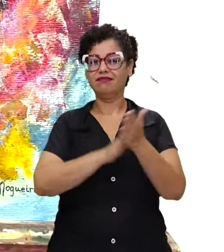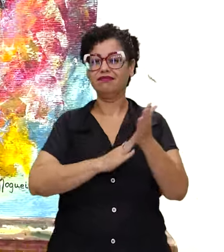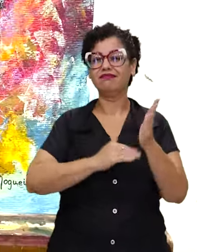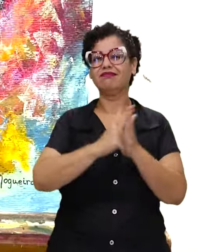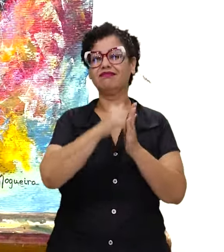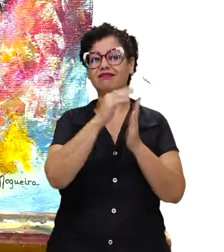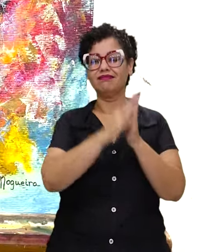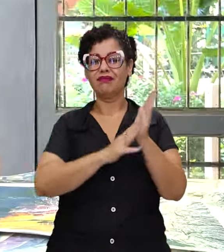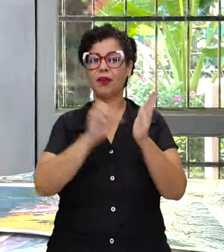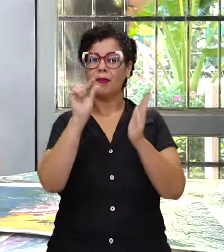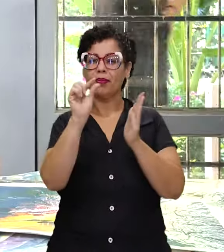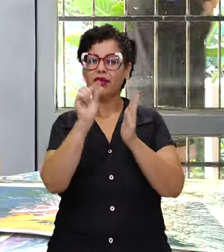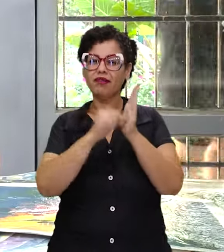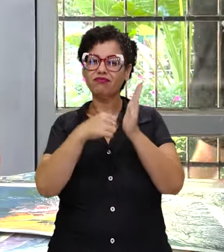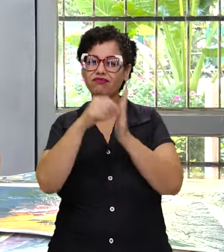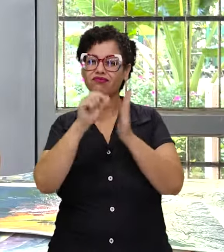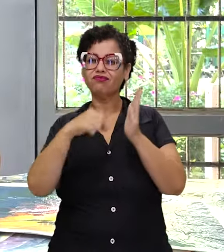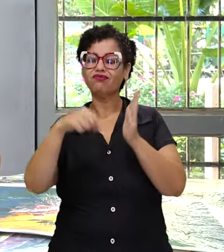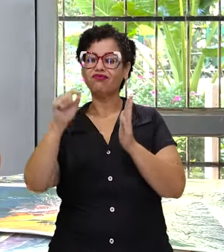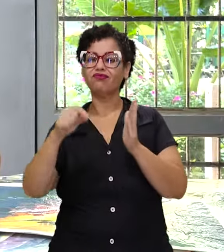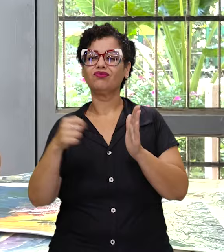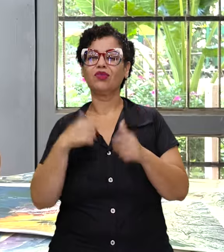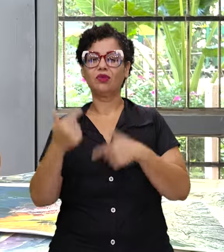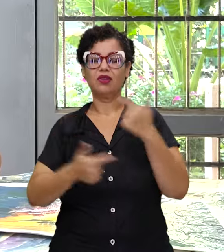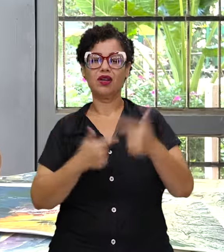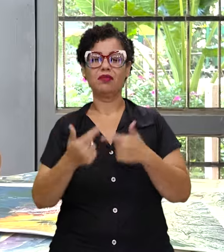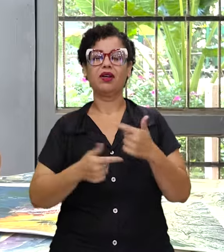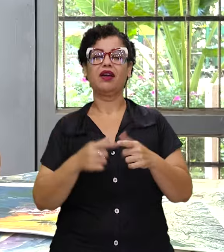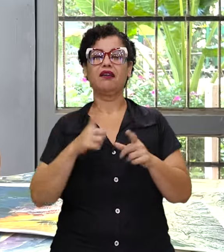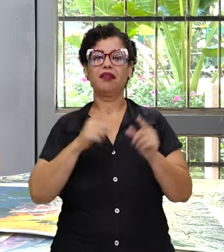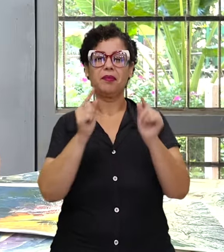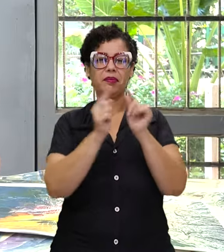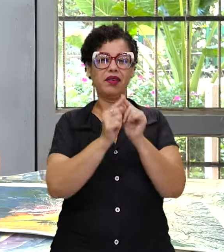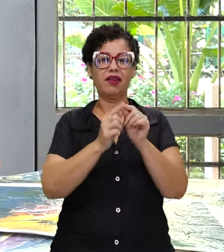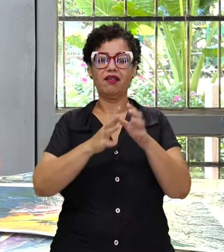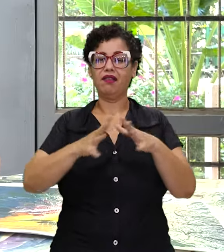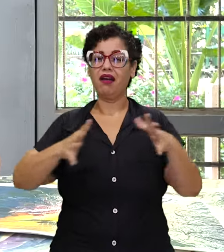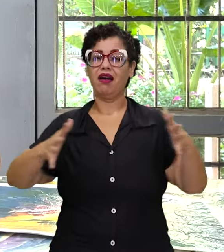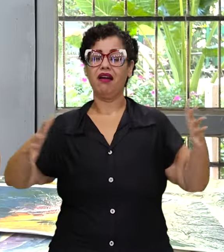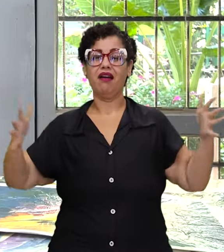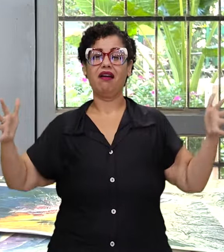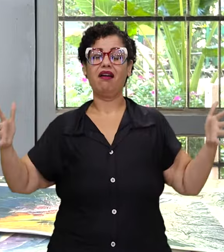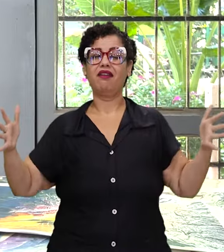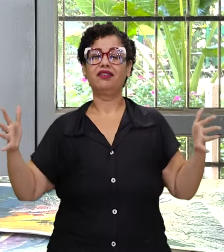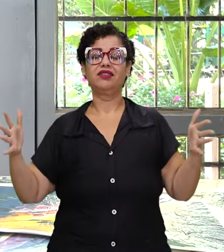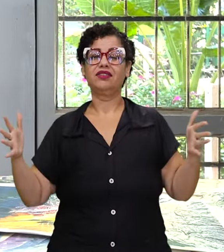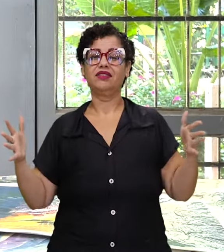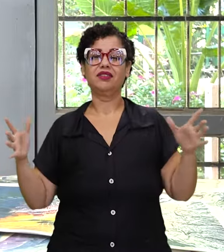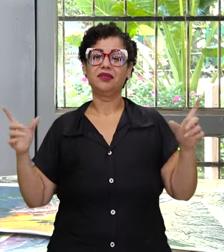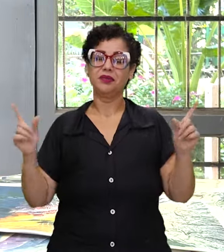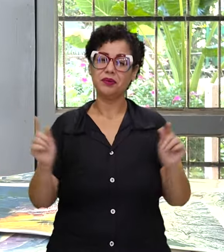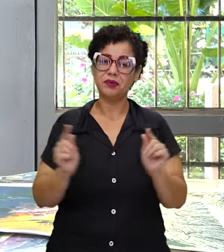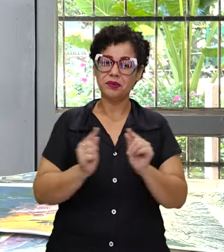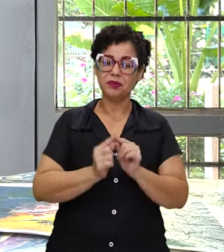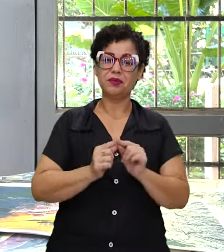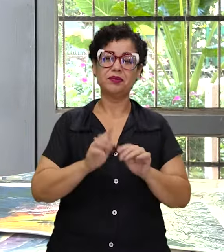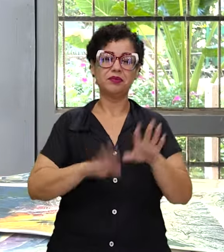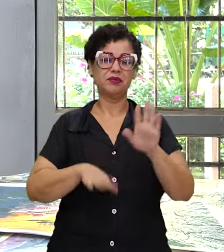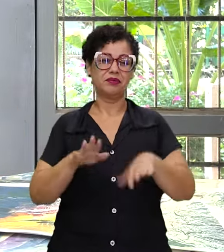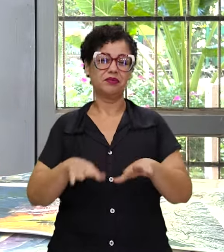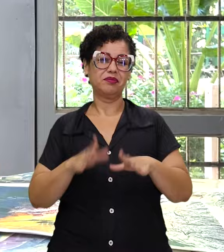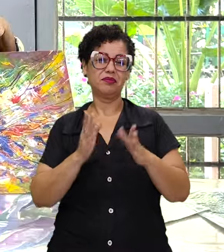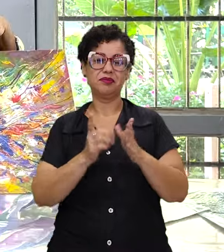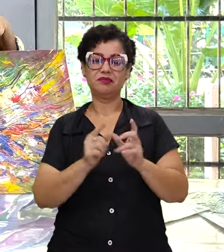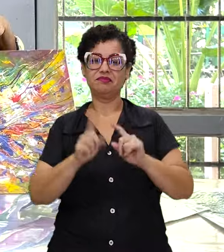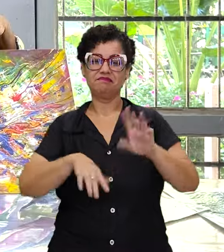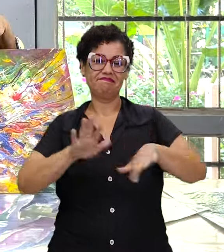formatos pequenos. Eu trabalho desde tamanhos grandes a tamanhos pequenos, tamanhos